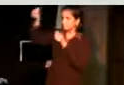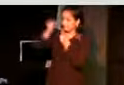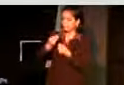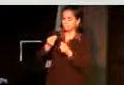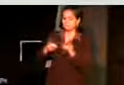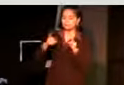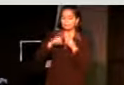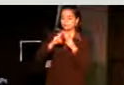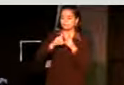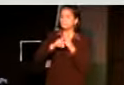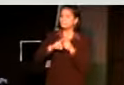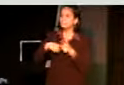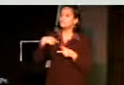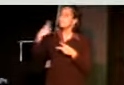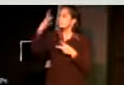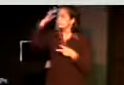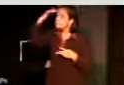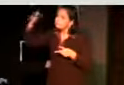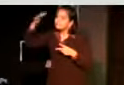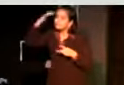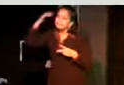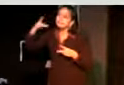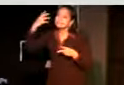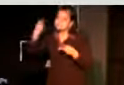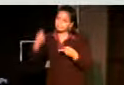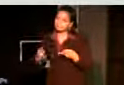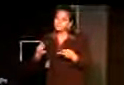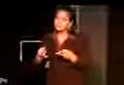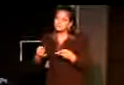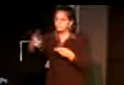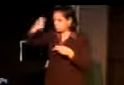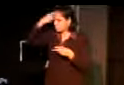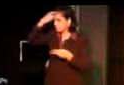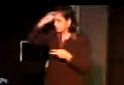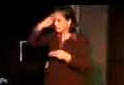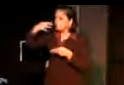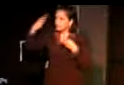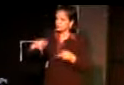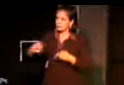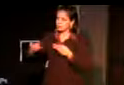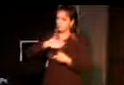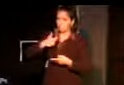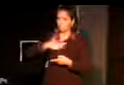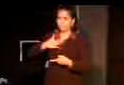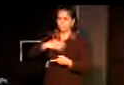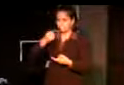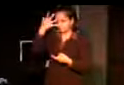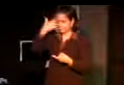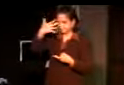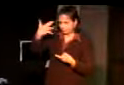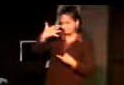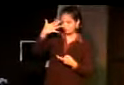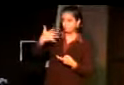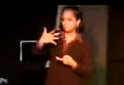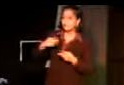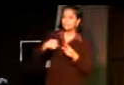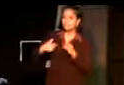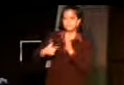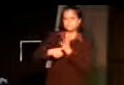depois eu decido refletir com consciência da minha realidade e com